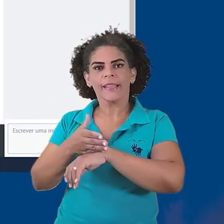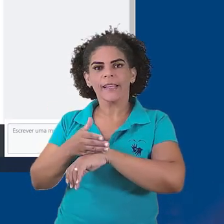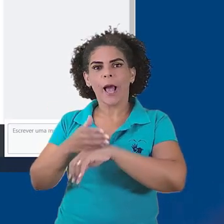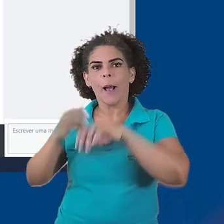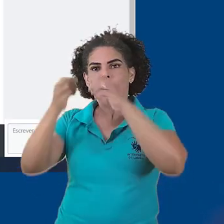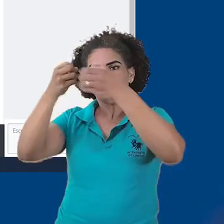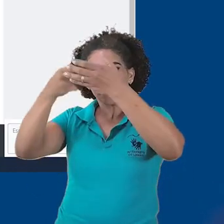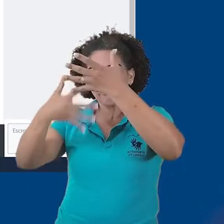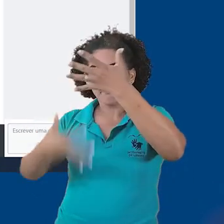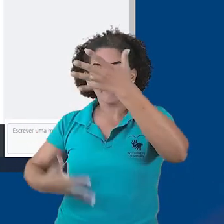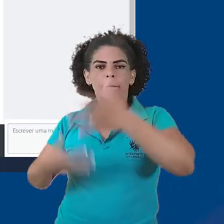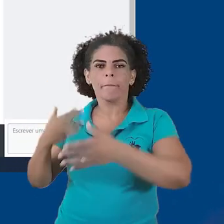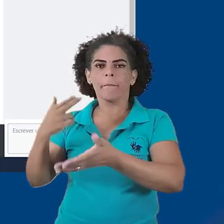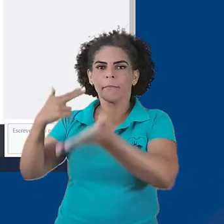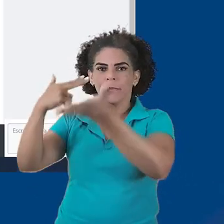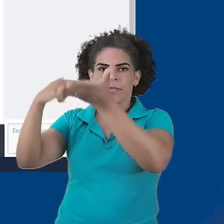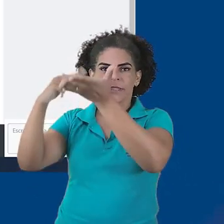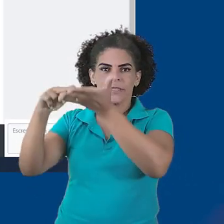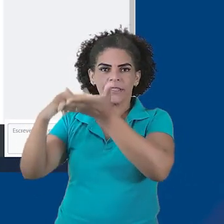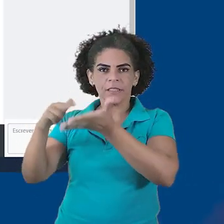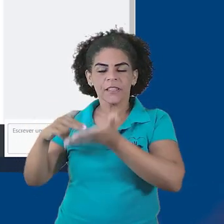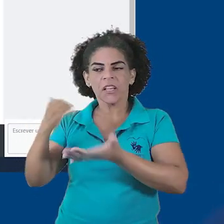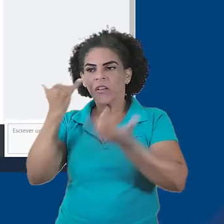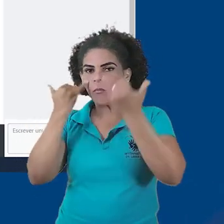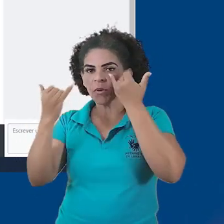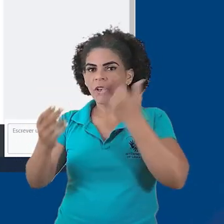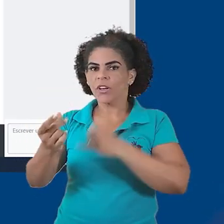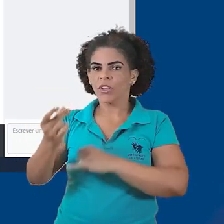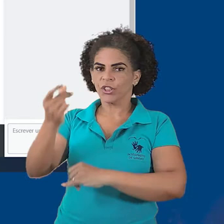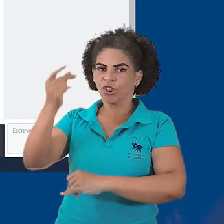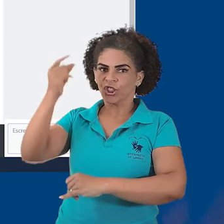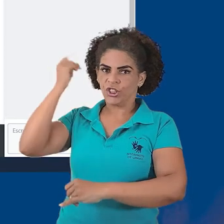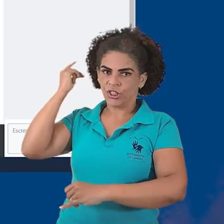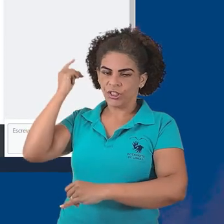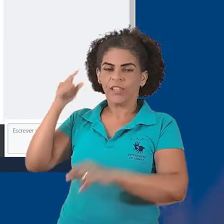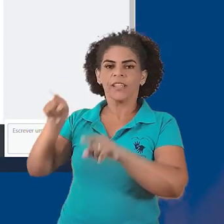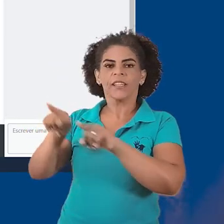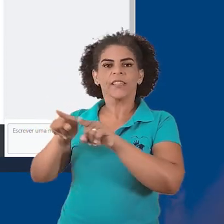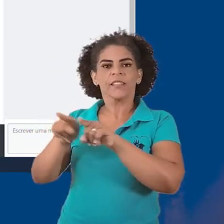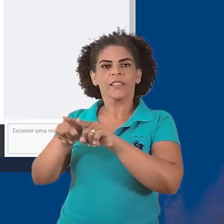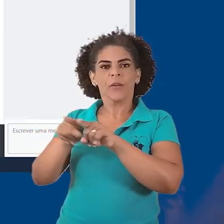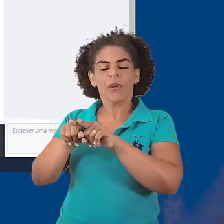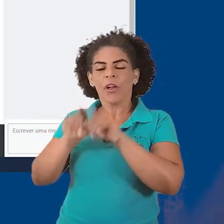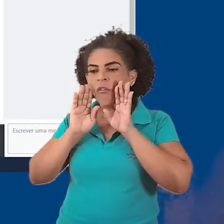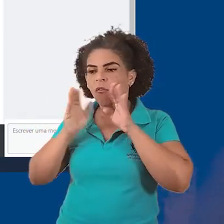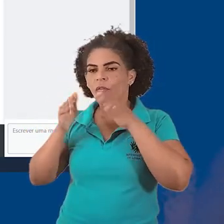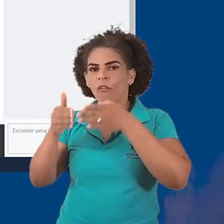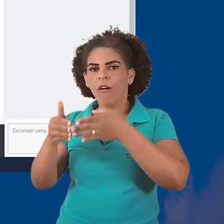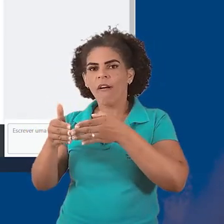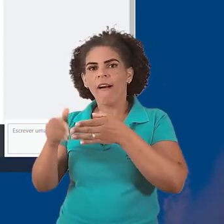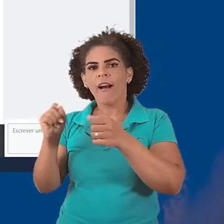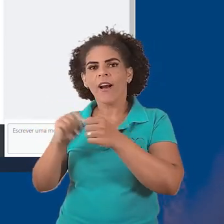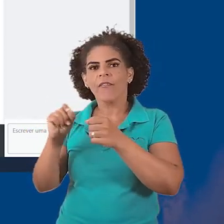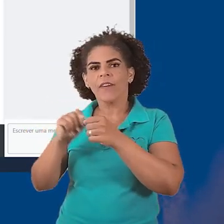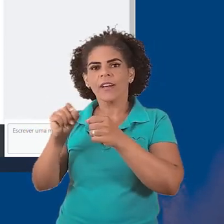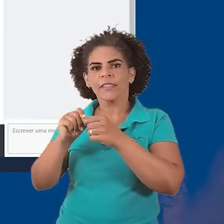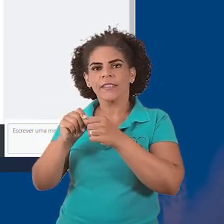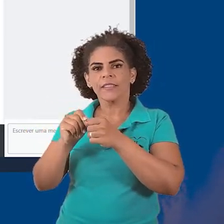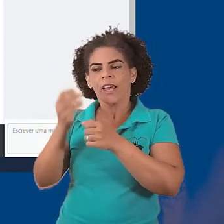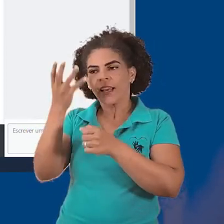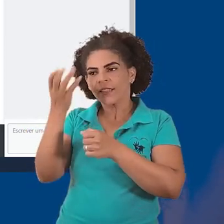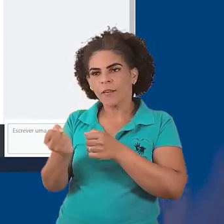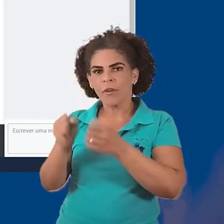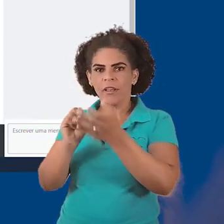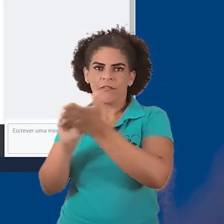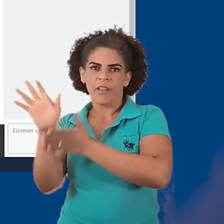uma página de mensagens, onde podemos acessar informações mais antigas e nos dedicar exclusivamente à tarefa